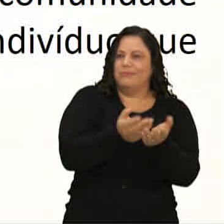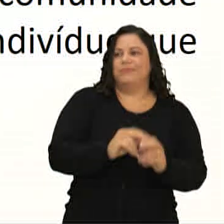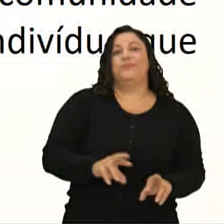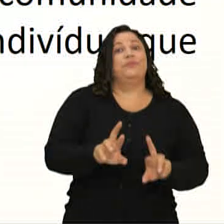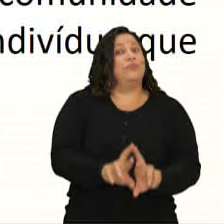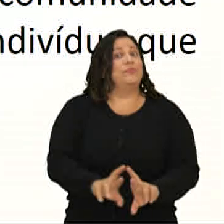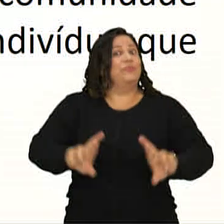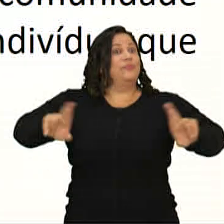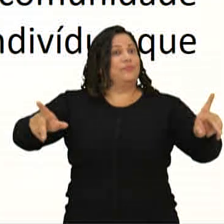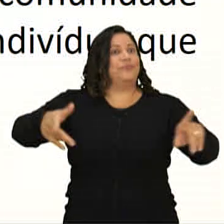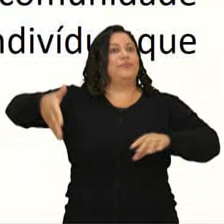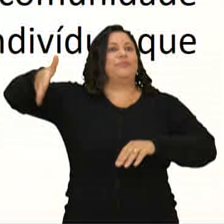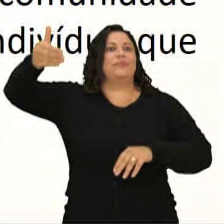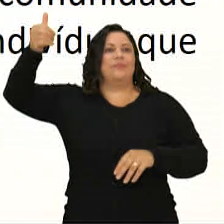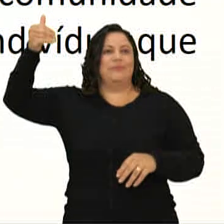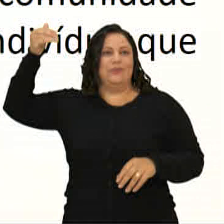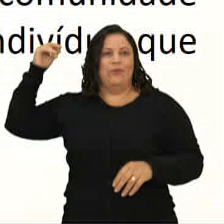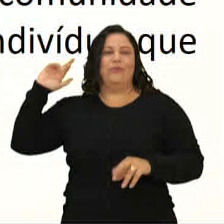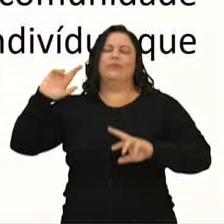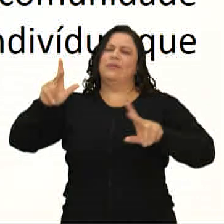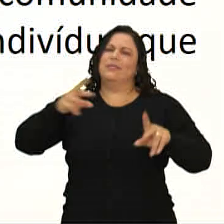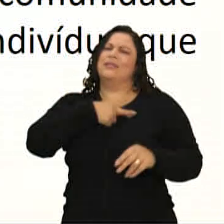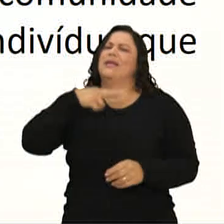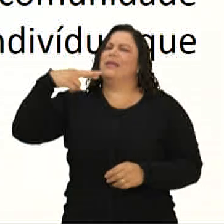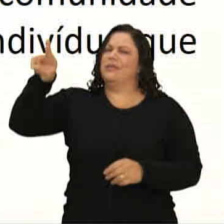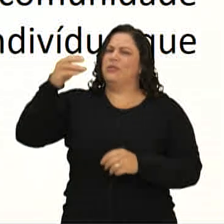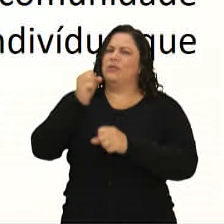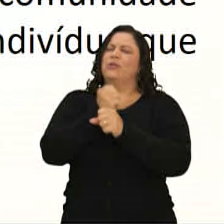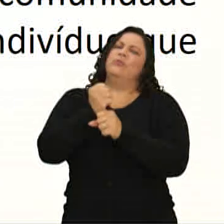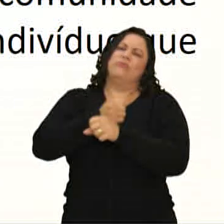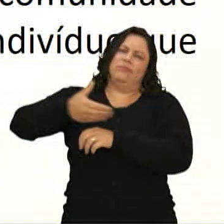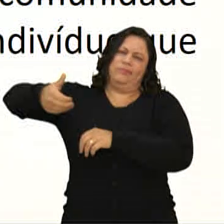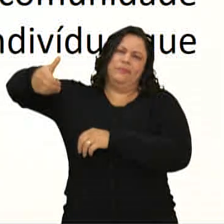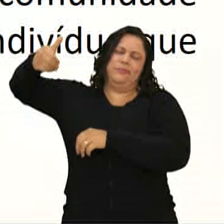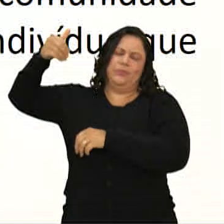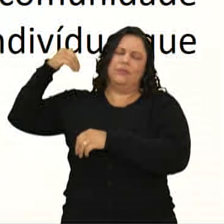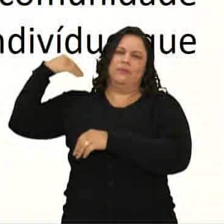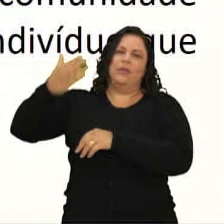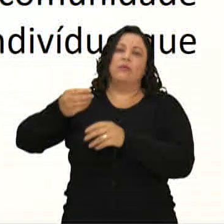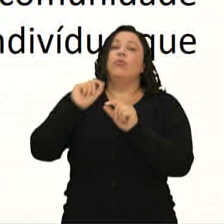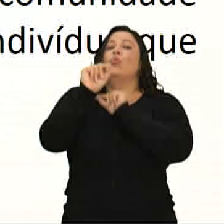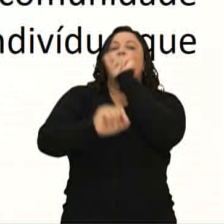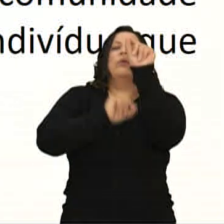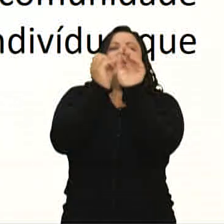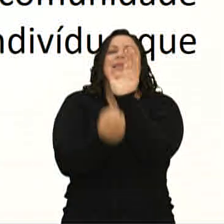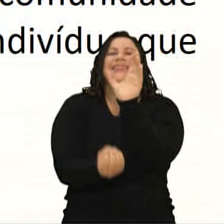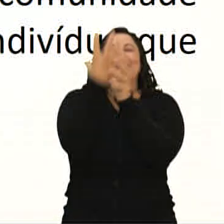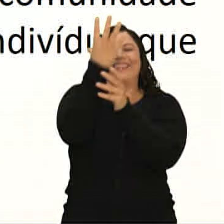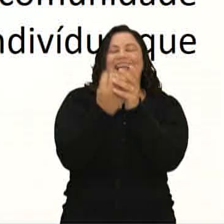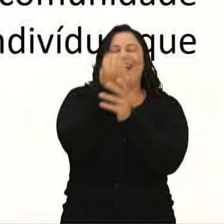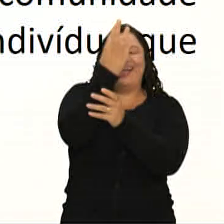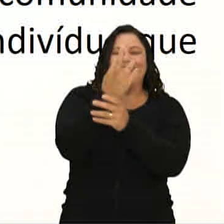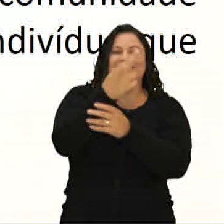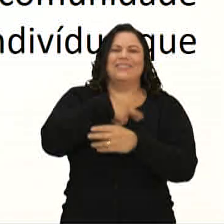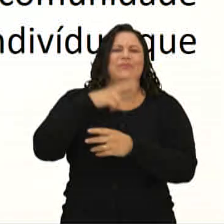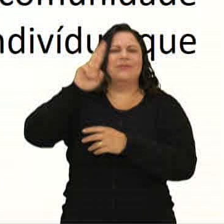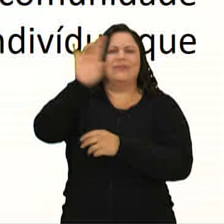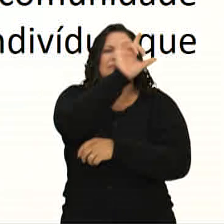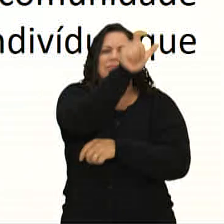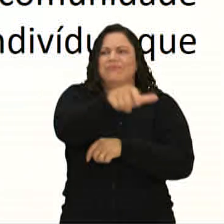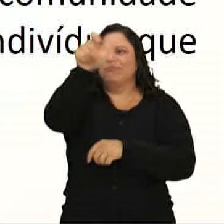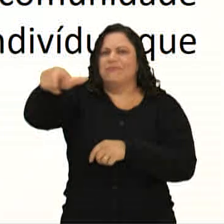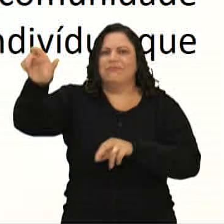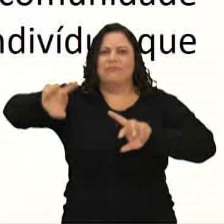que eram nacionais e políticas, o cristianismo nasce como uma religião de indivíduos que não se definem por